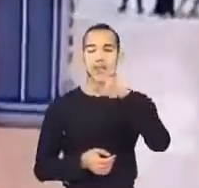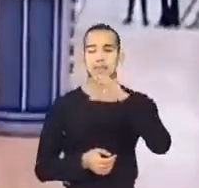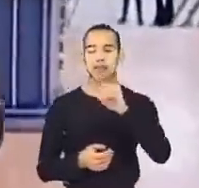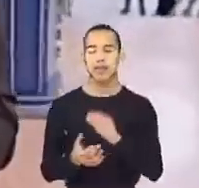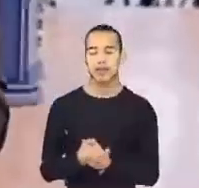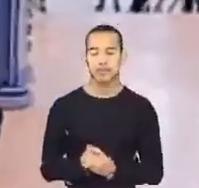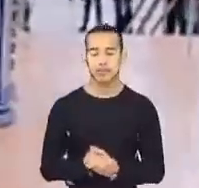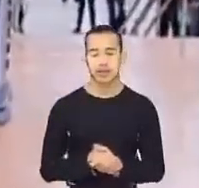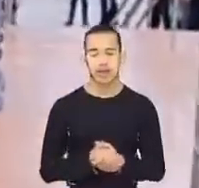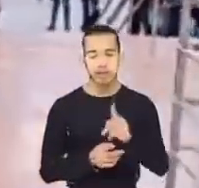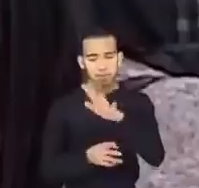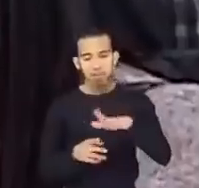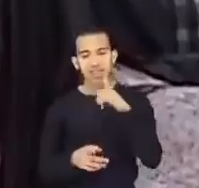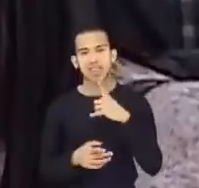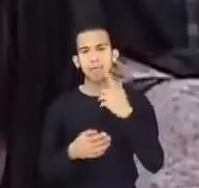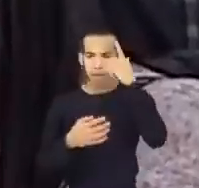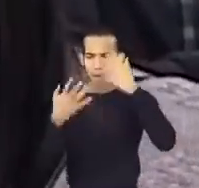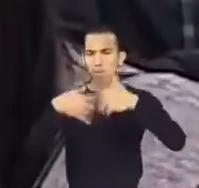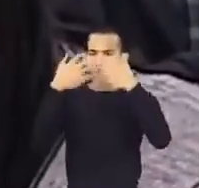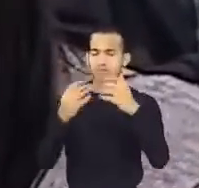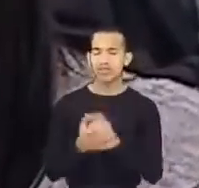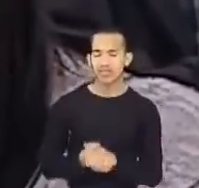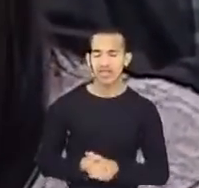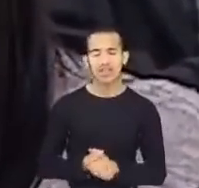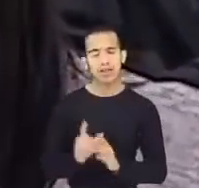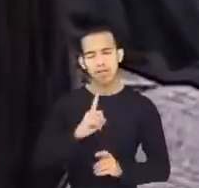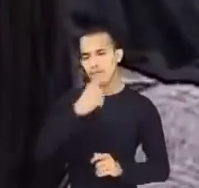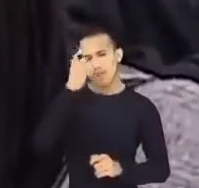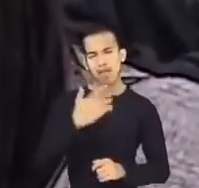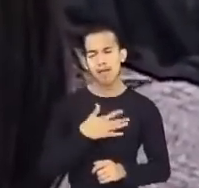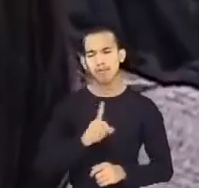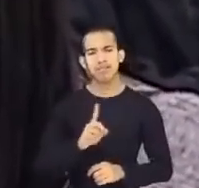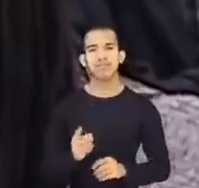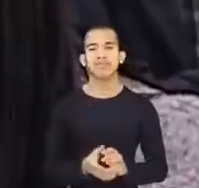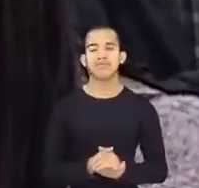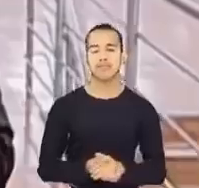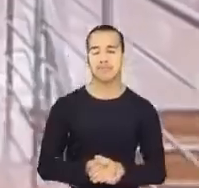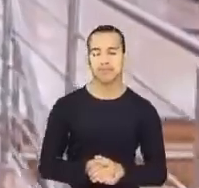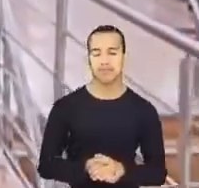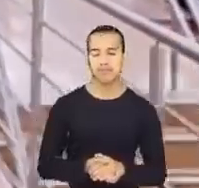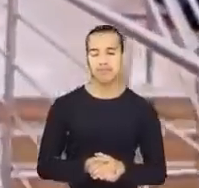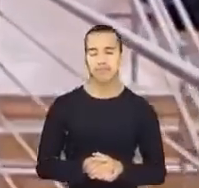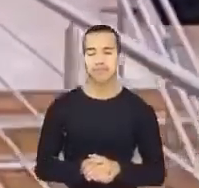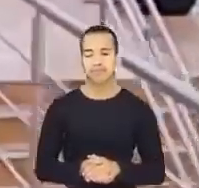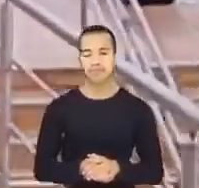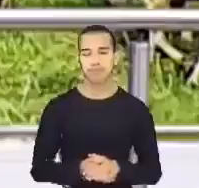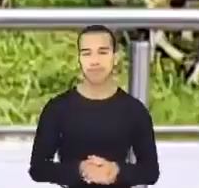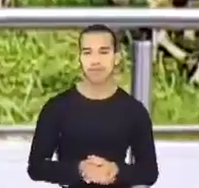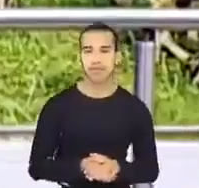Rapaz, esses caras estão me confundindo, rapaz. Não foi eu, não, rapaz. Deus me livre.